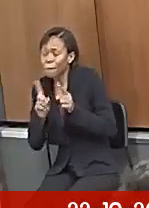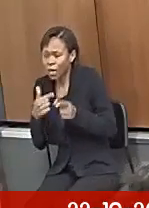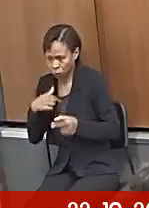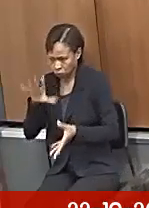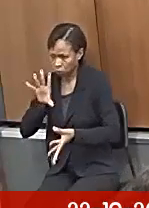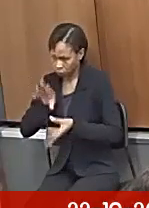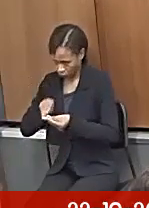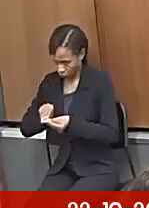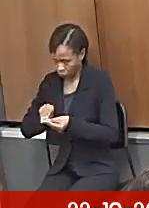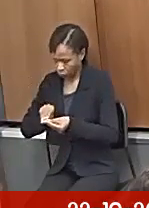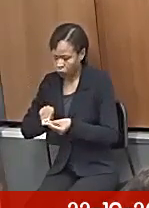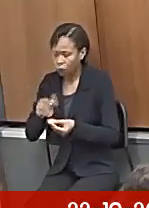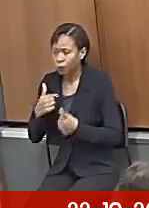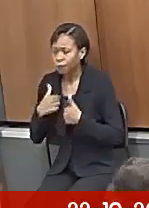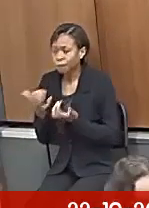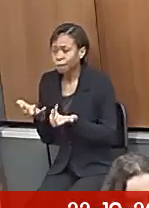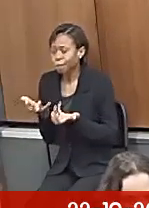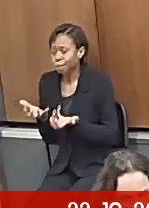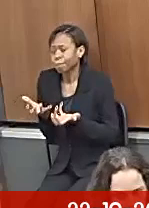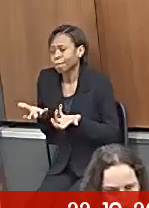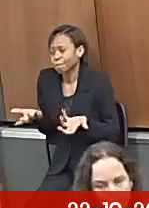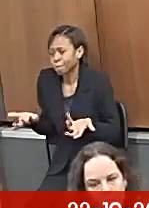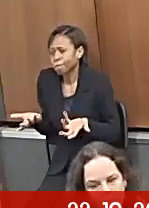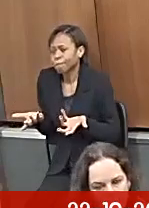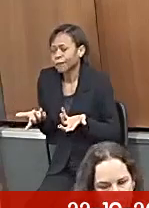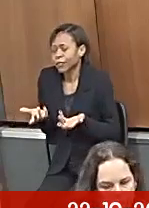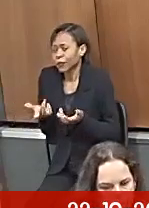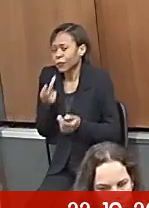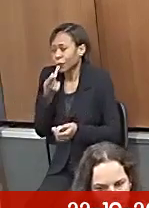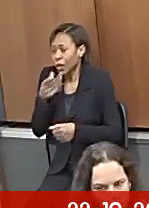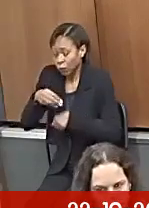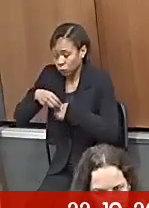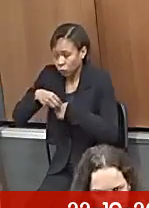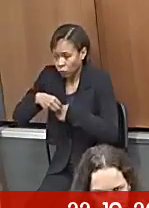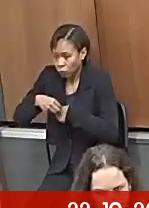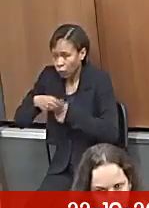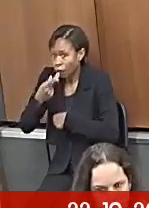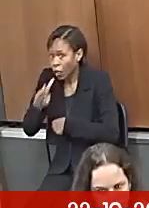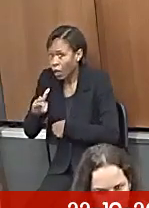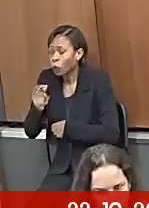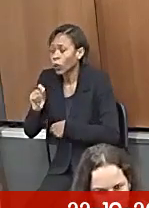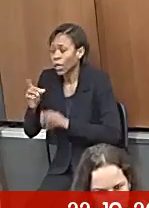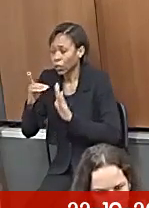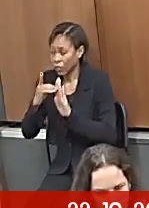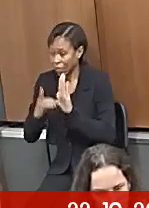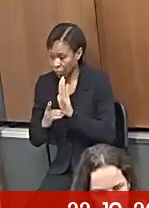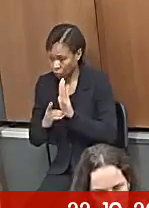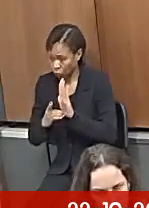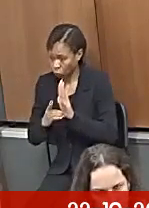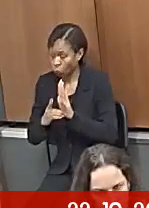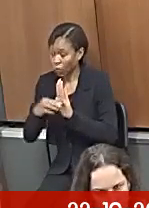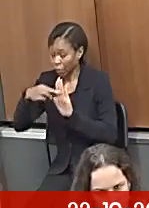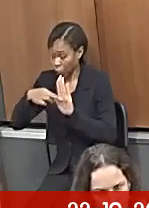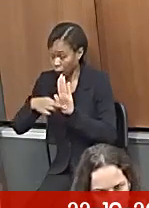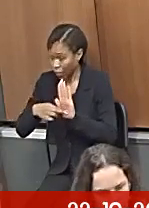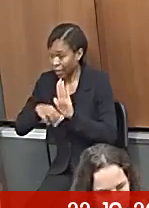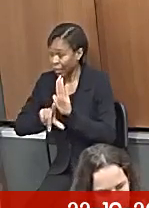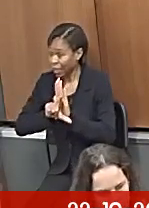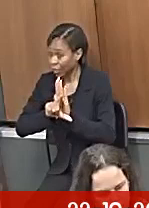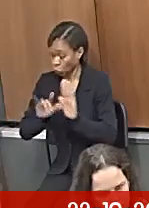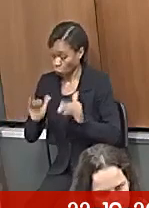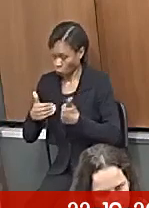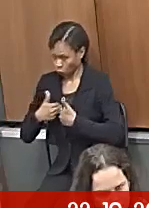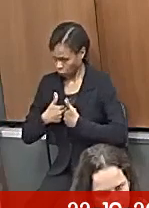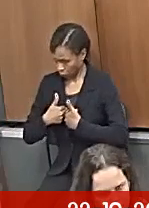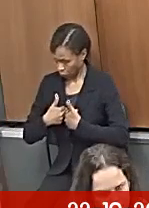concluir, o que eu gostaria, né, de citar é no decreto regulamentador da lei do autismo, que,